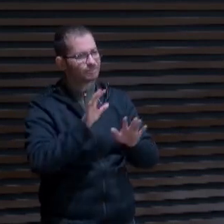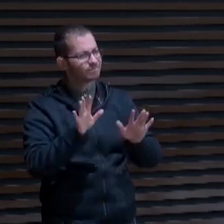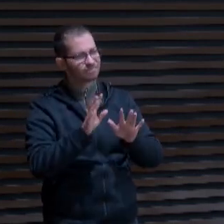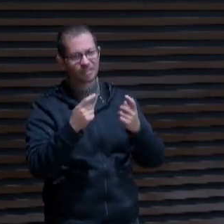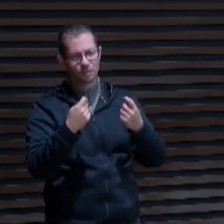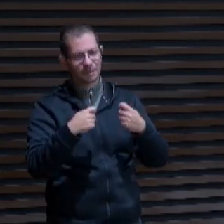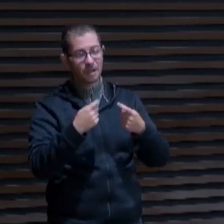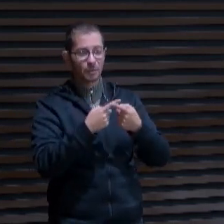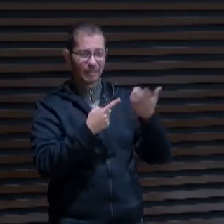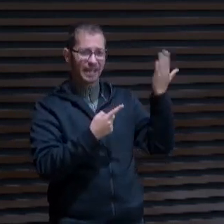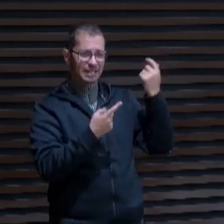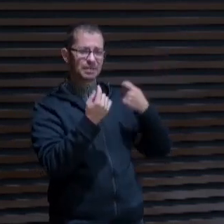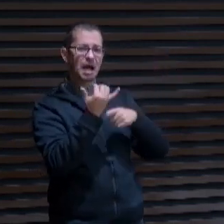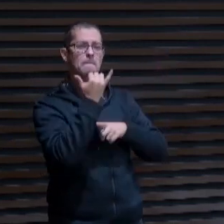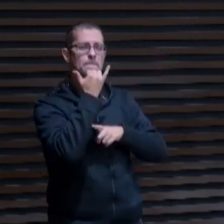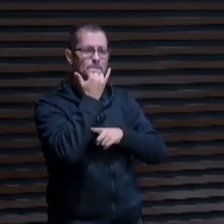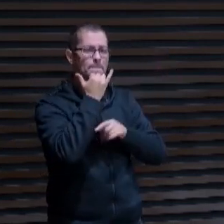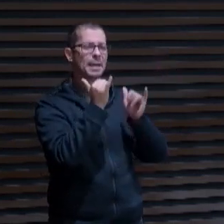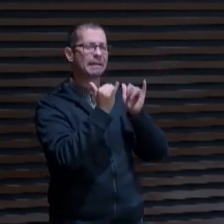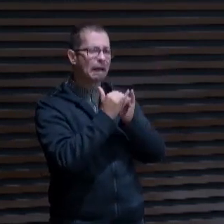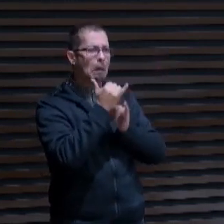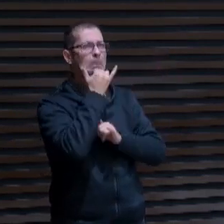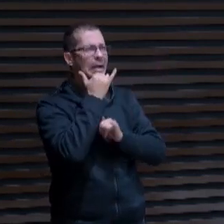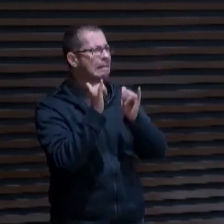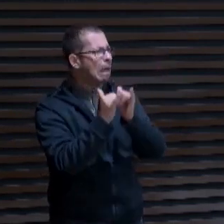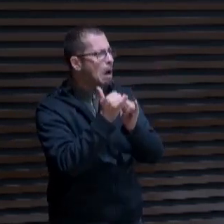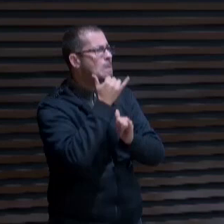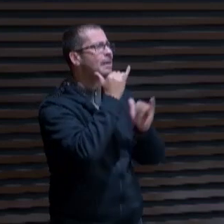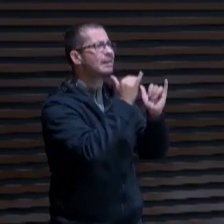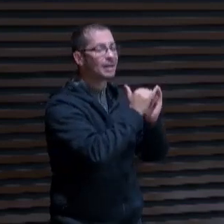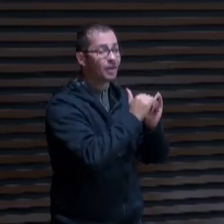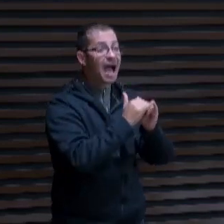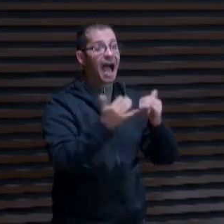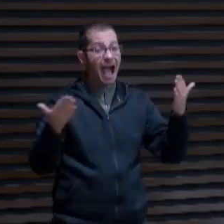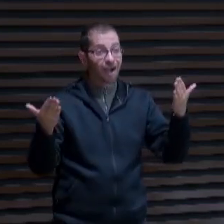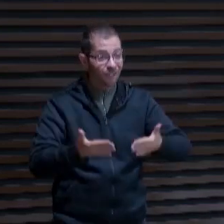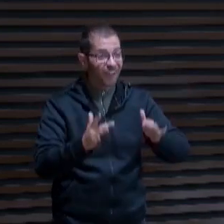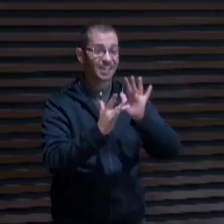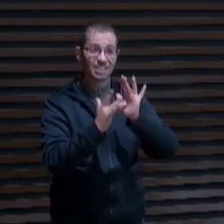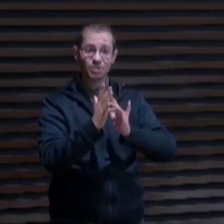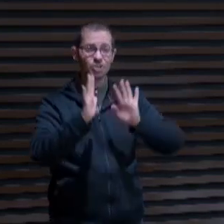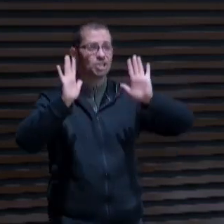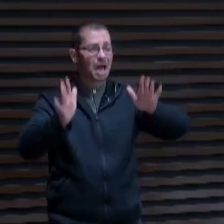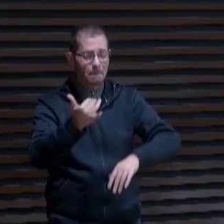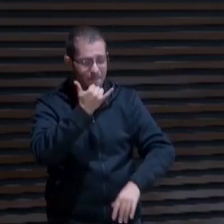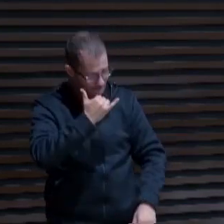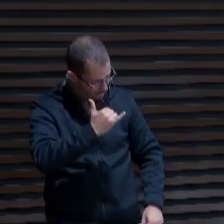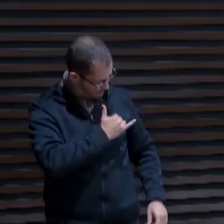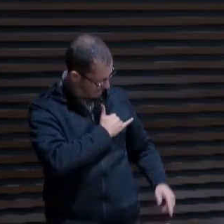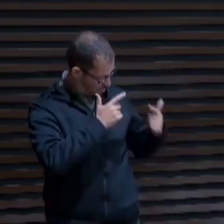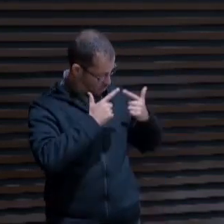necessidade de perdão contínuo, porque em Cristo fomos totalmente perdoados. E temos acesso à presença do Senhor, temos